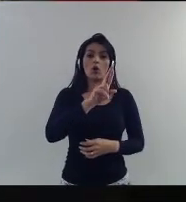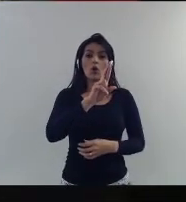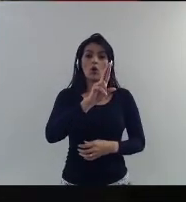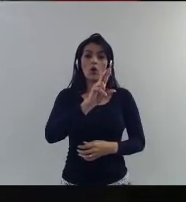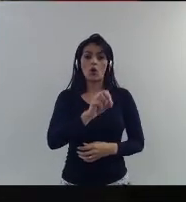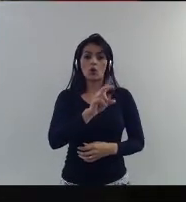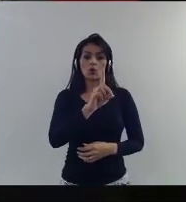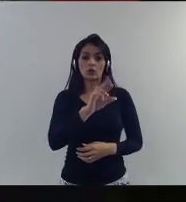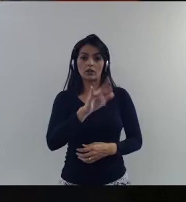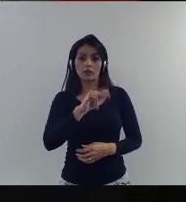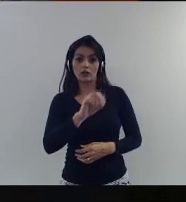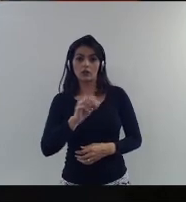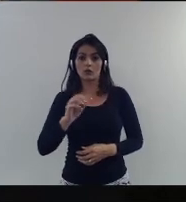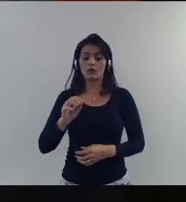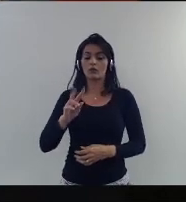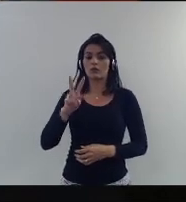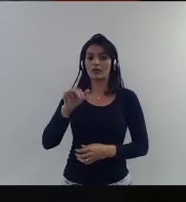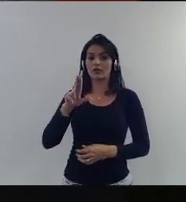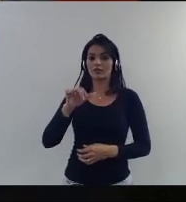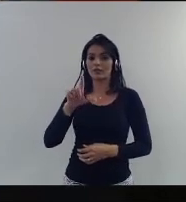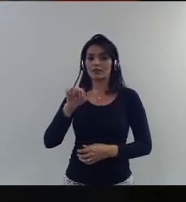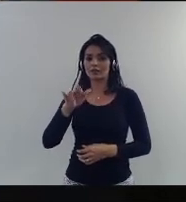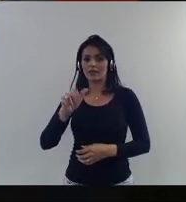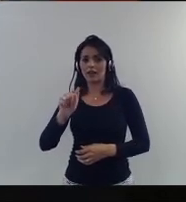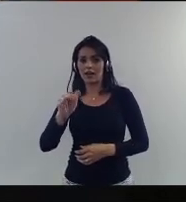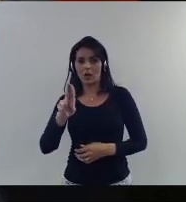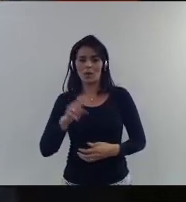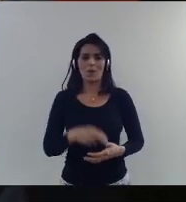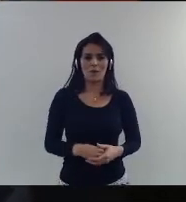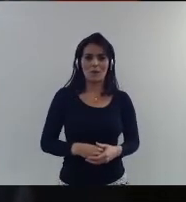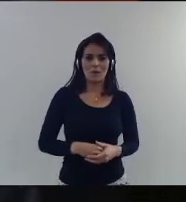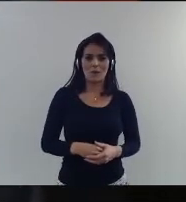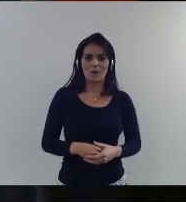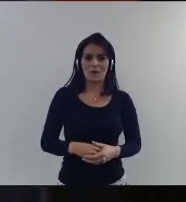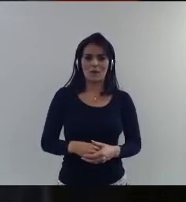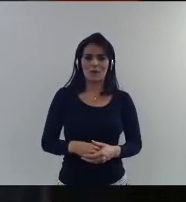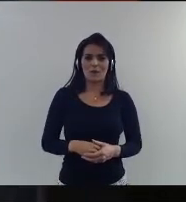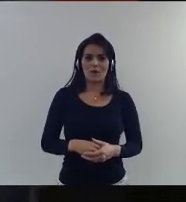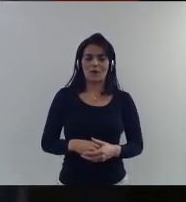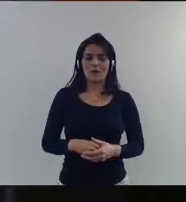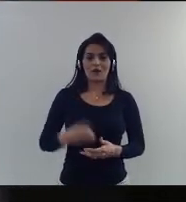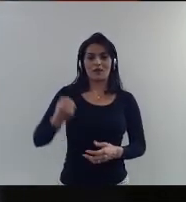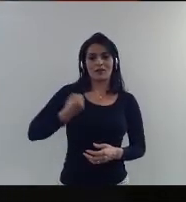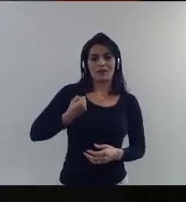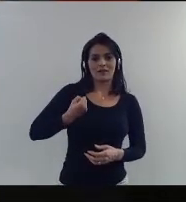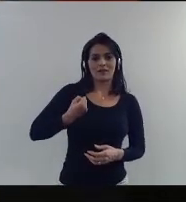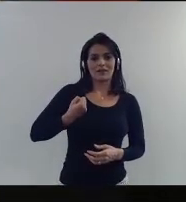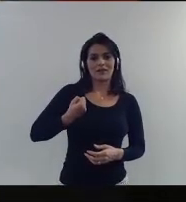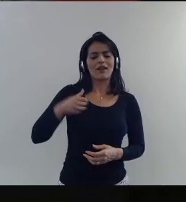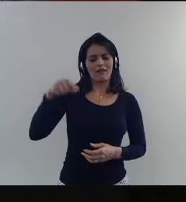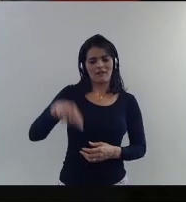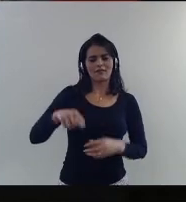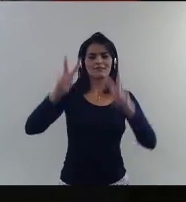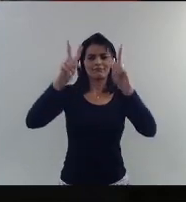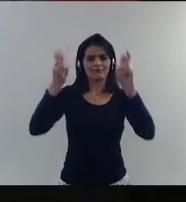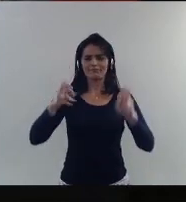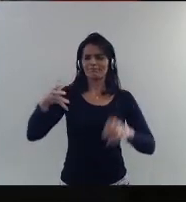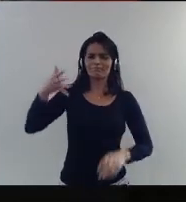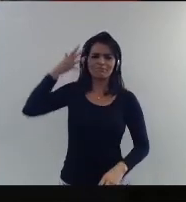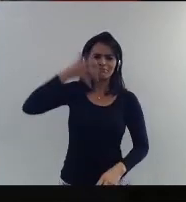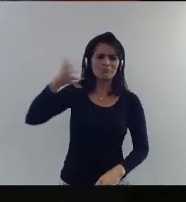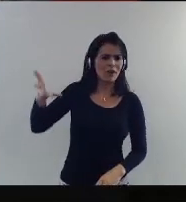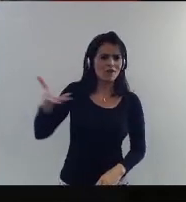Xavier Leonardo, Venceslau Tavares Costa Filho. Uma sala imperdível. Ok,